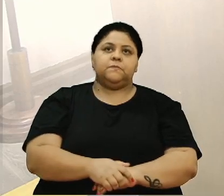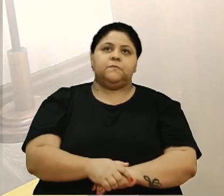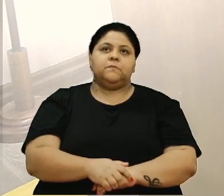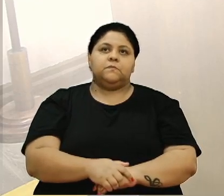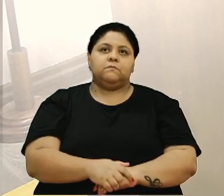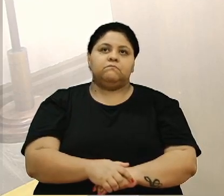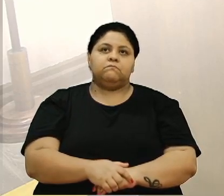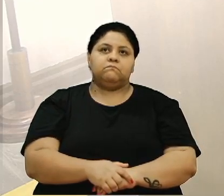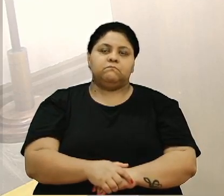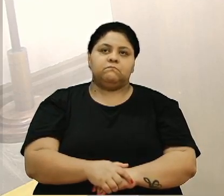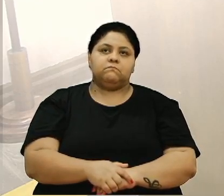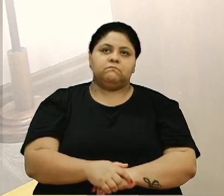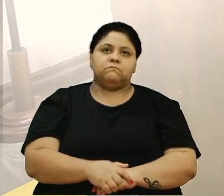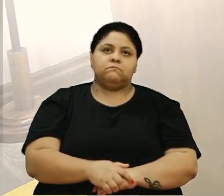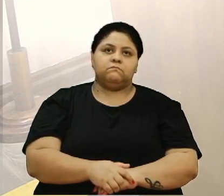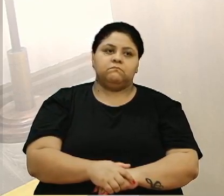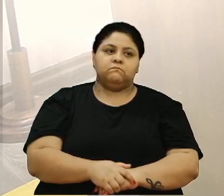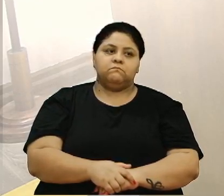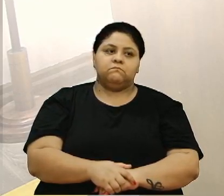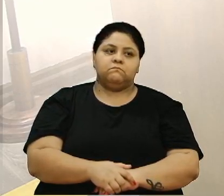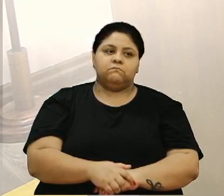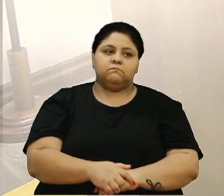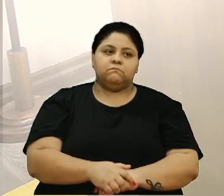Por favor, só parar o tempo. Aqui, resolvam.